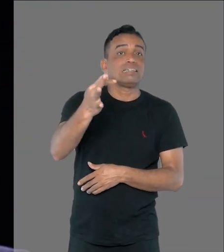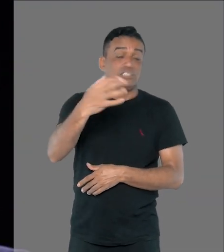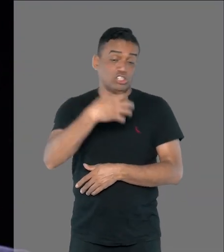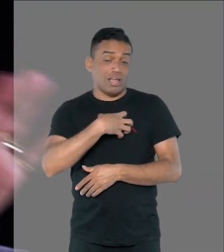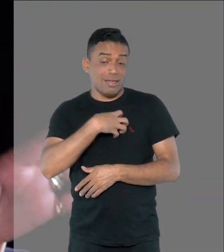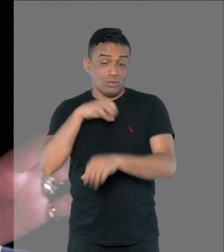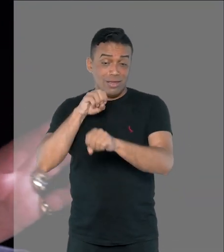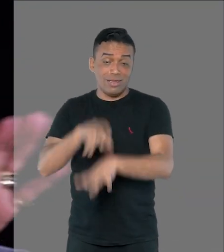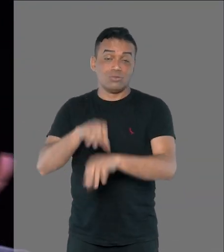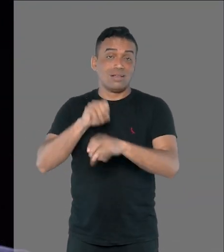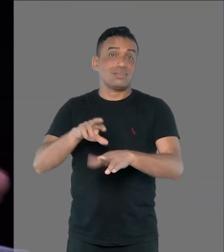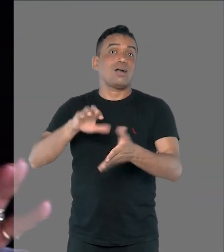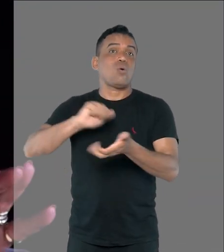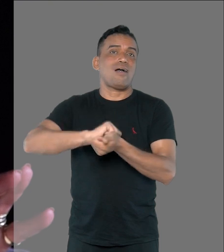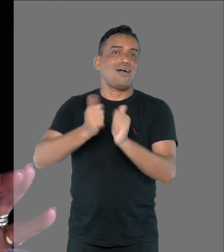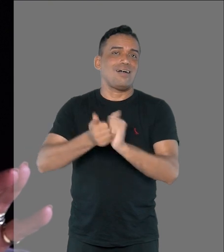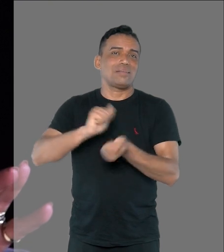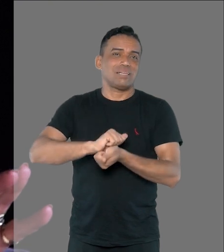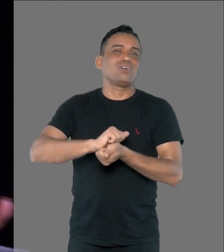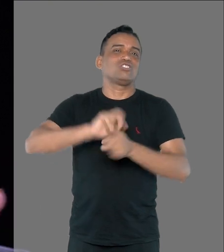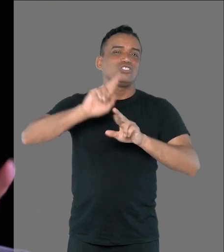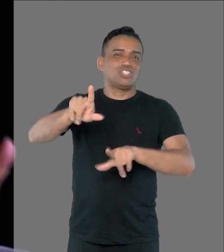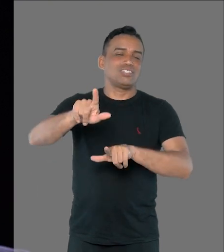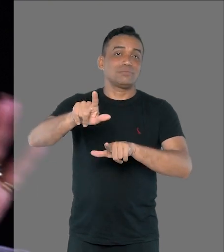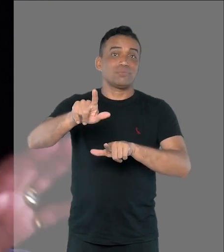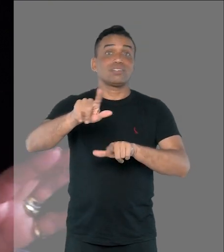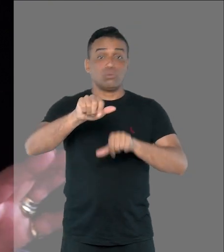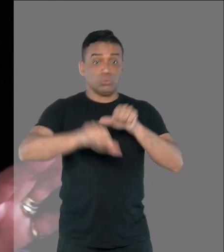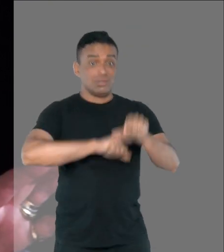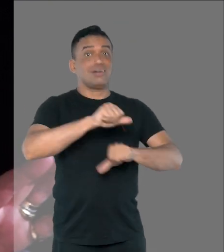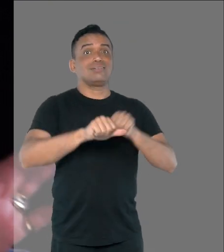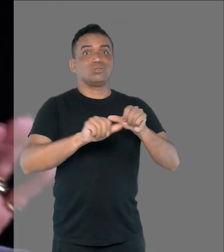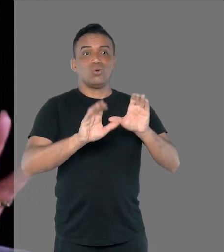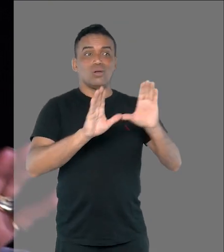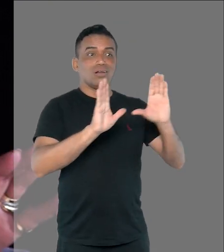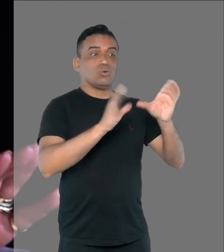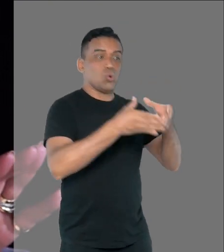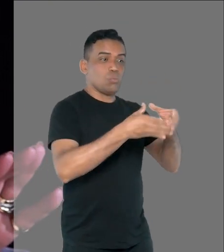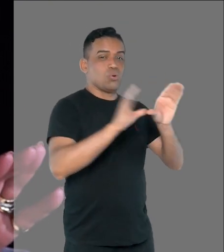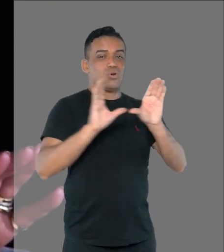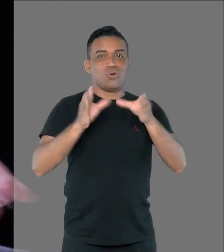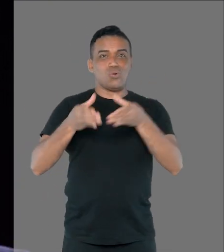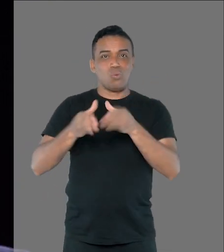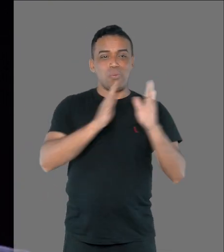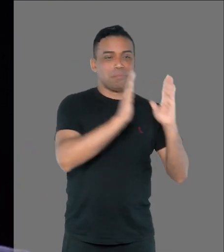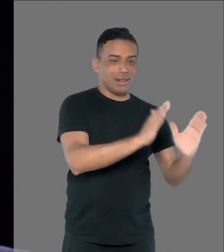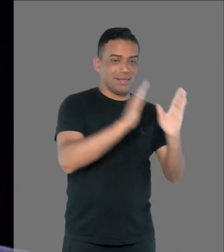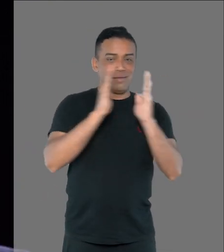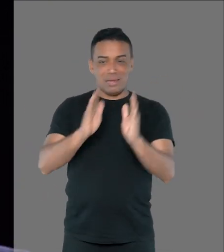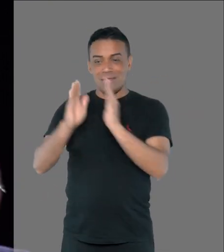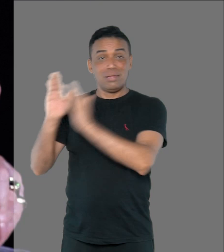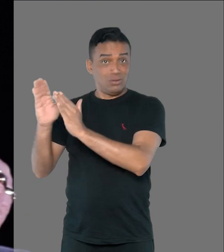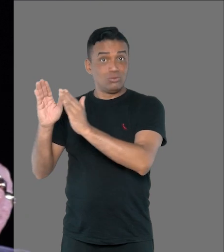educação totalmente diferentes. Nós estamos vivendo uma quebra geracional. Eu digo sempre que mudança